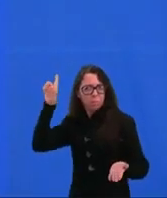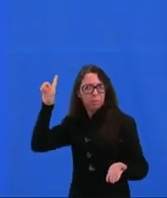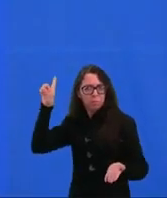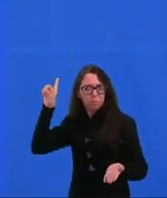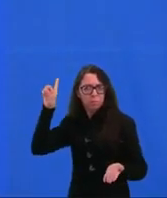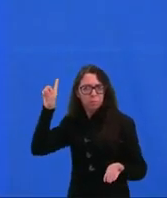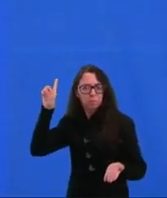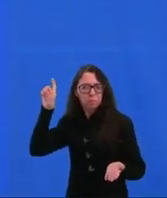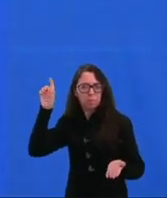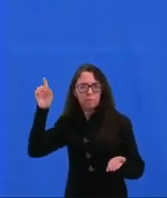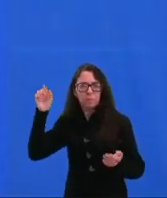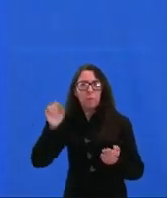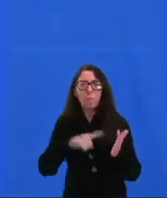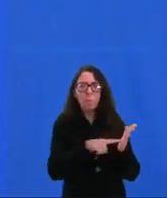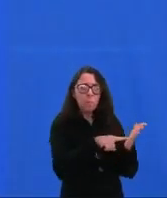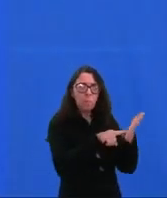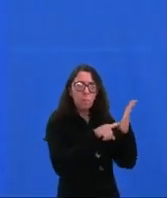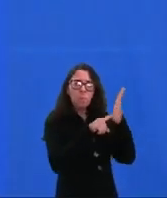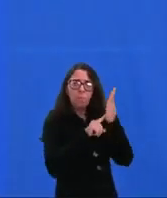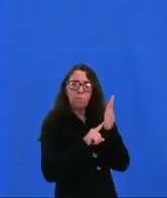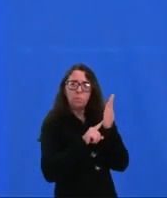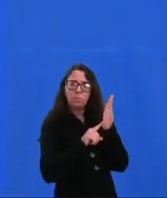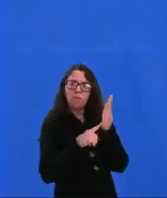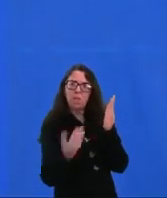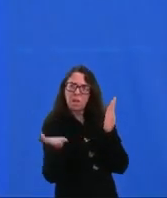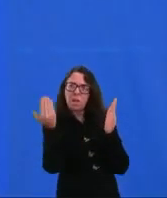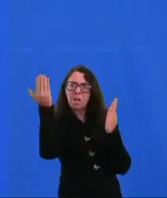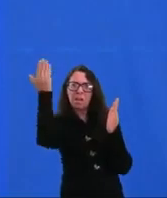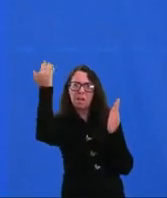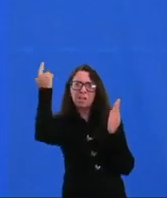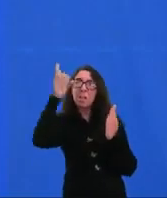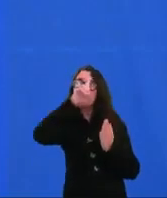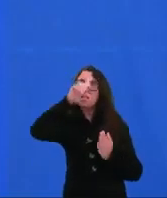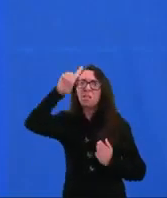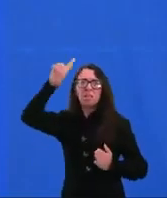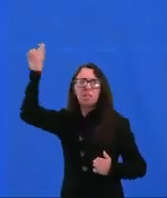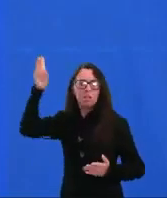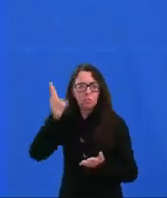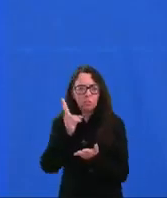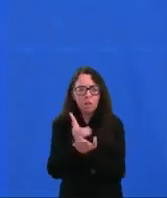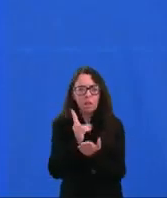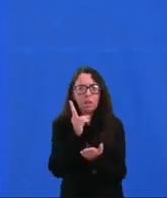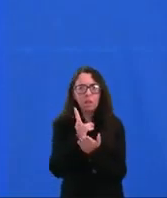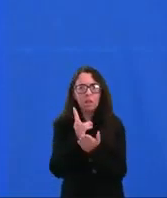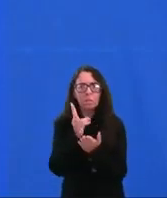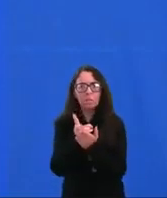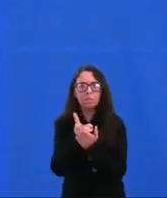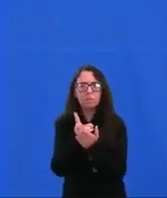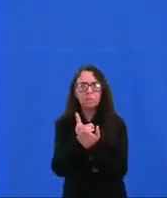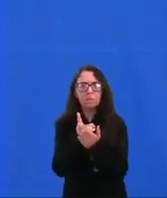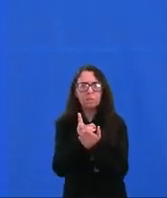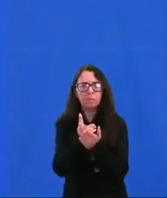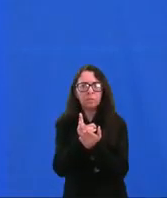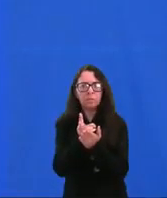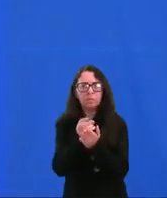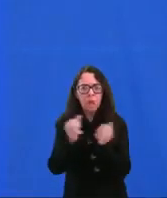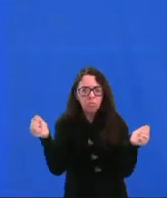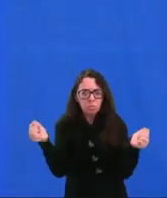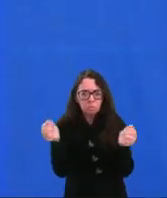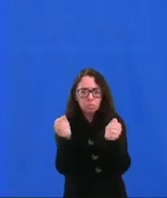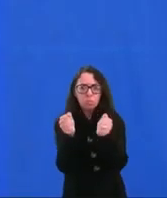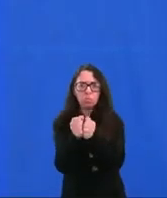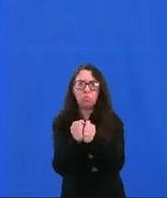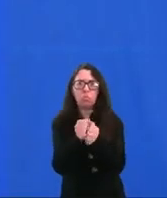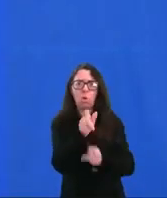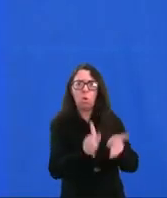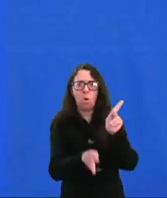que Deus está fazendo no nosso meio. Isso é muito importante.